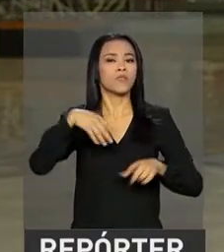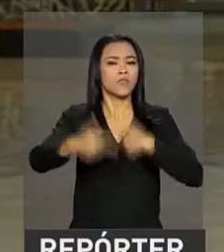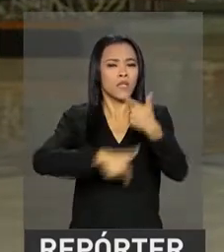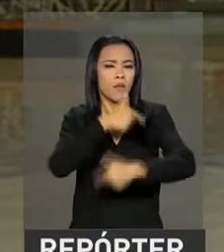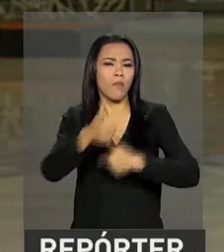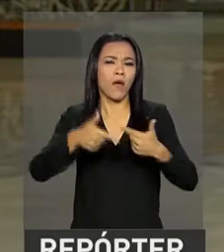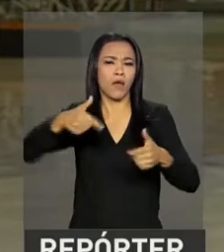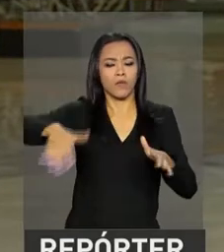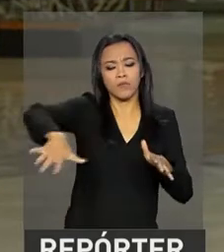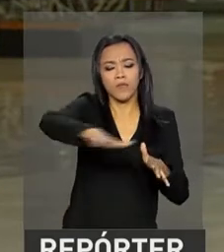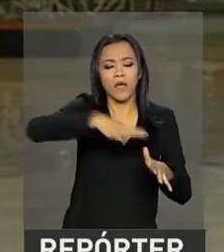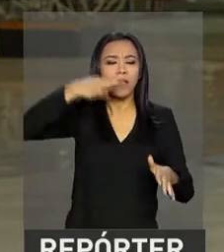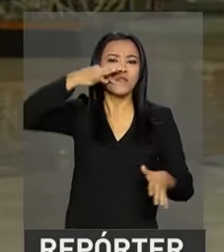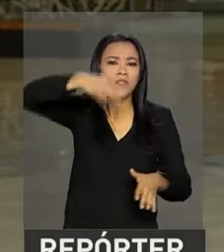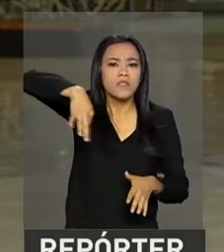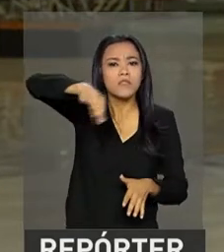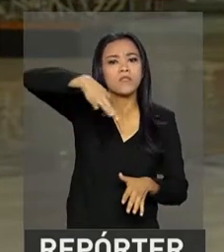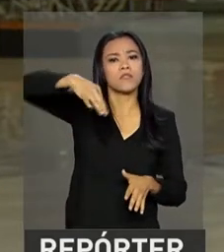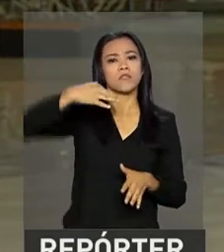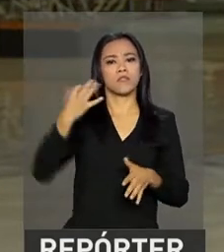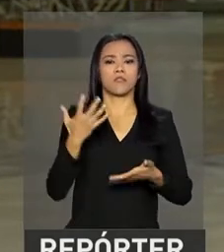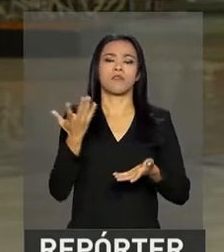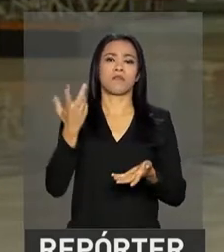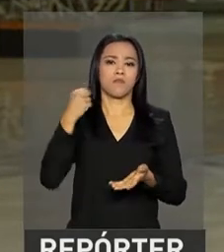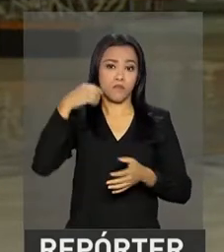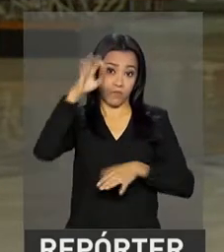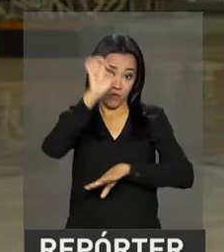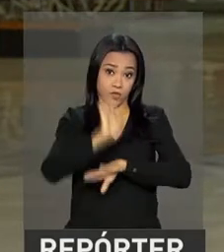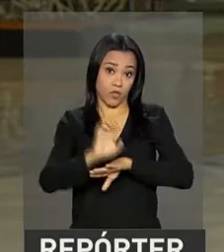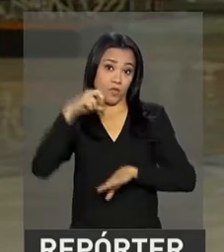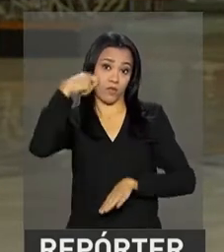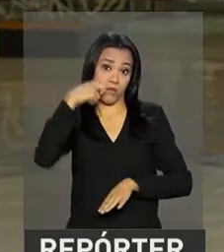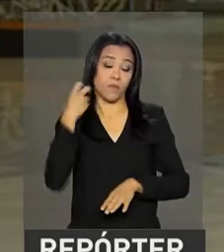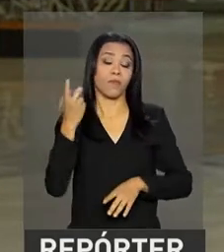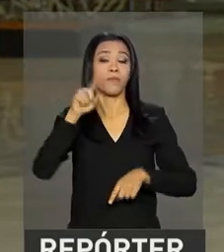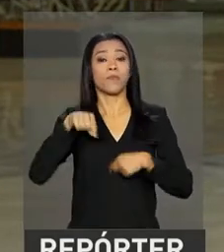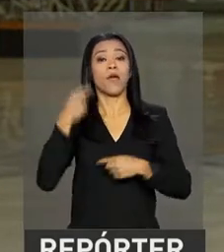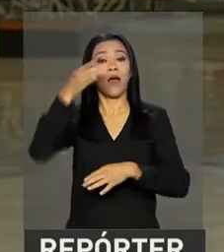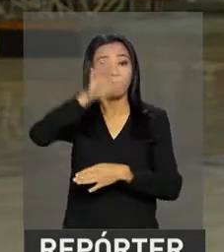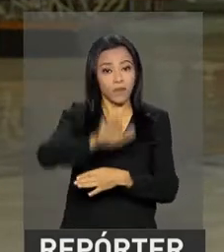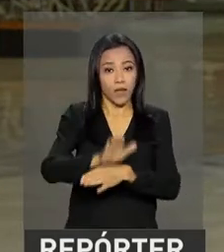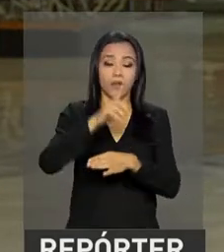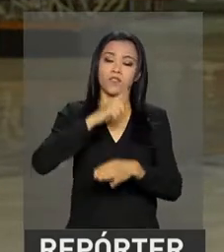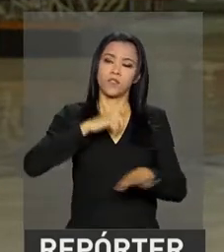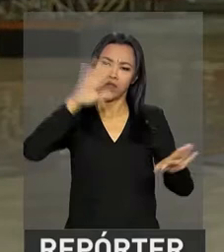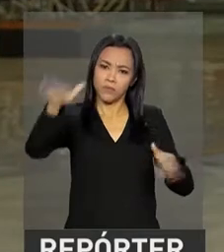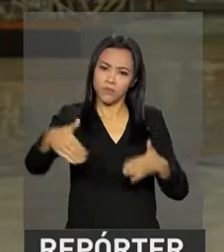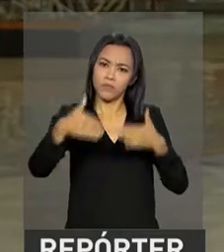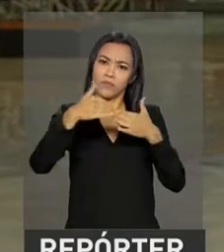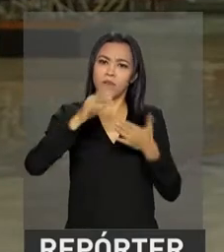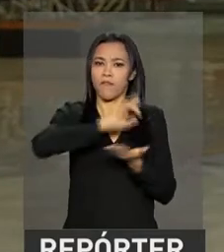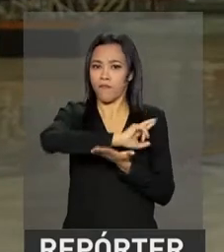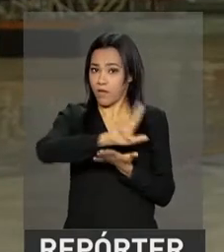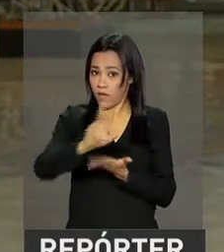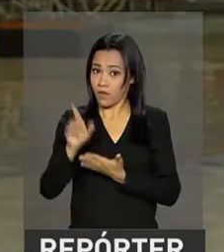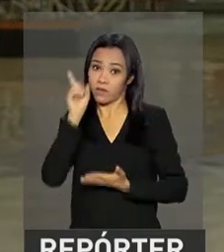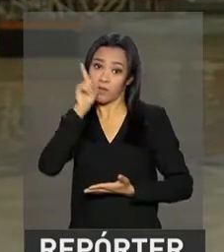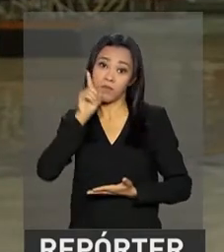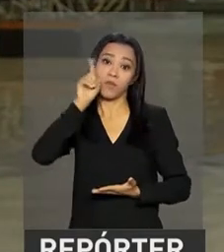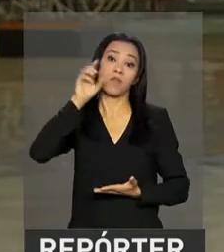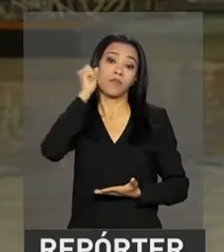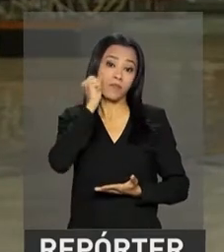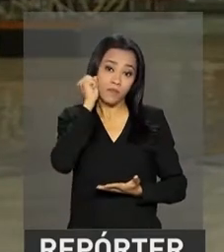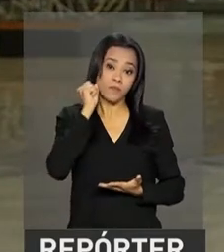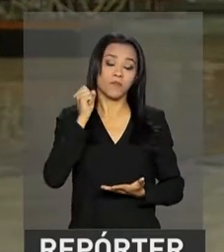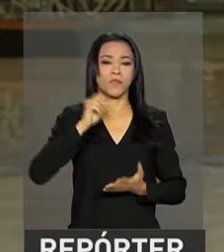à tarde o presidente continua a receber parlamentares de vários partidos e na manhã de ontem o